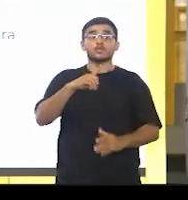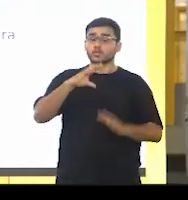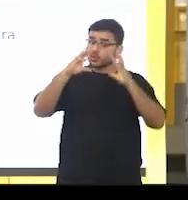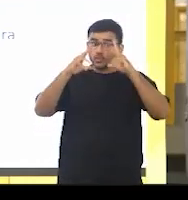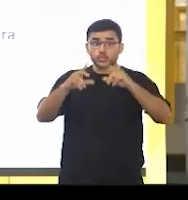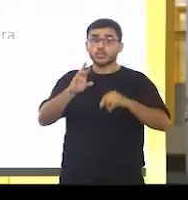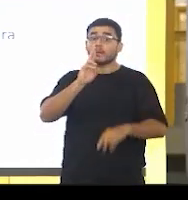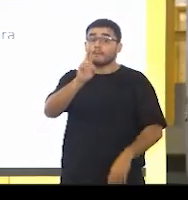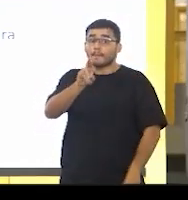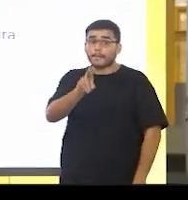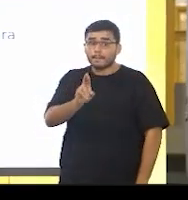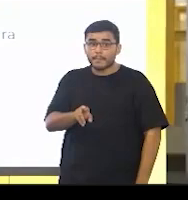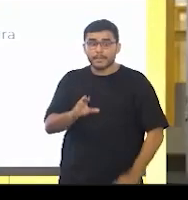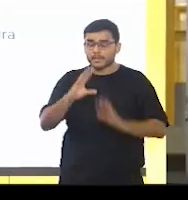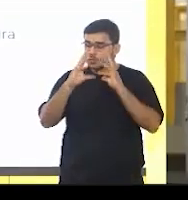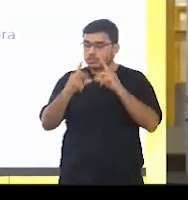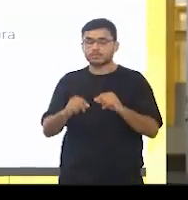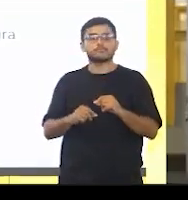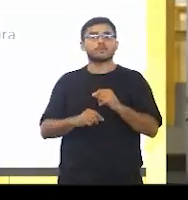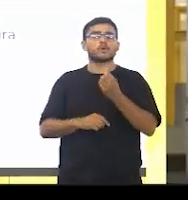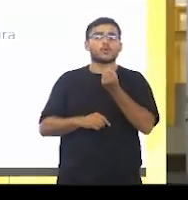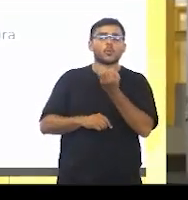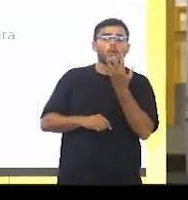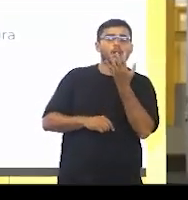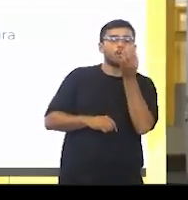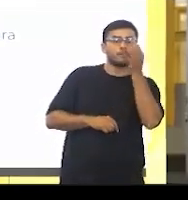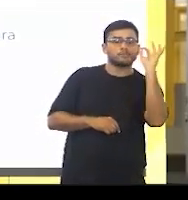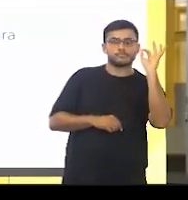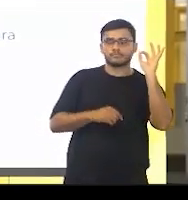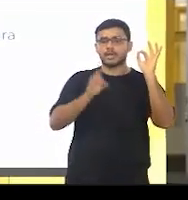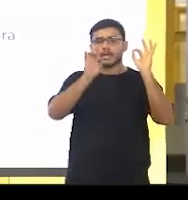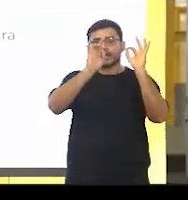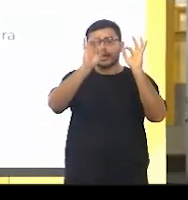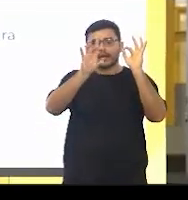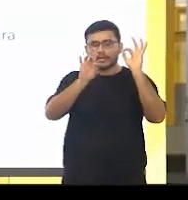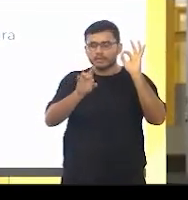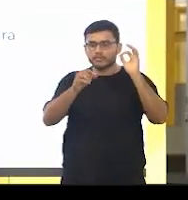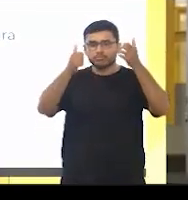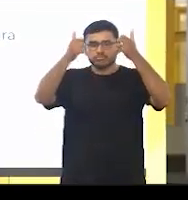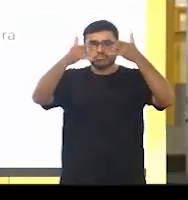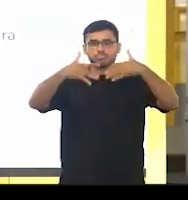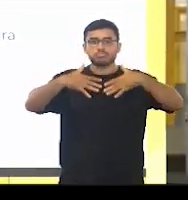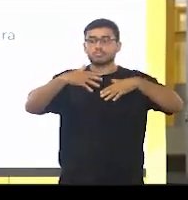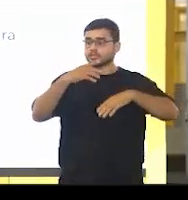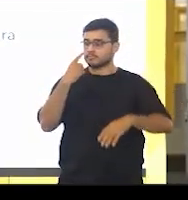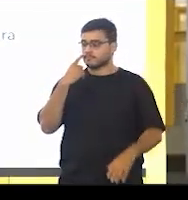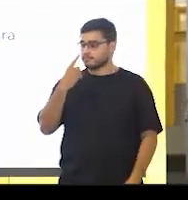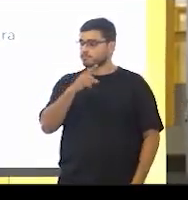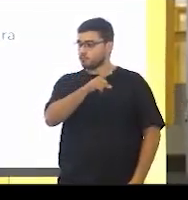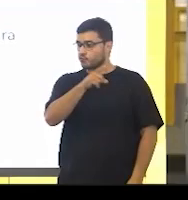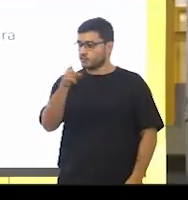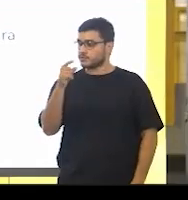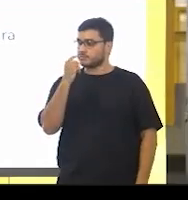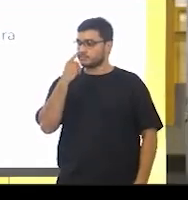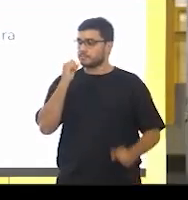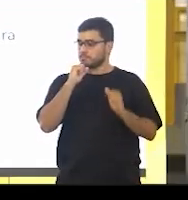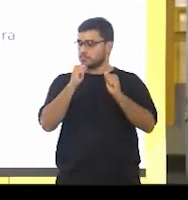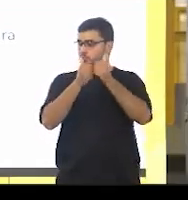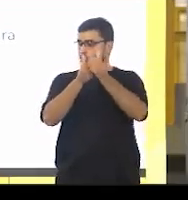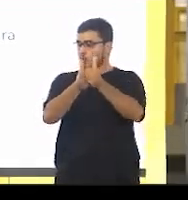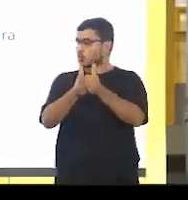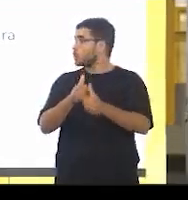acerto, tá? Aliás, de opções lá em cada questãozinha, tá certo? E aí,